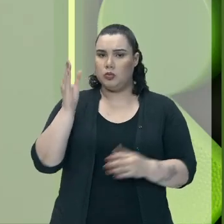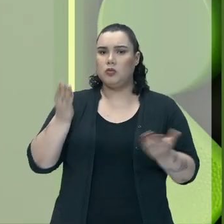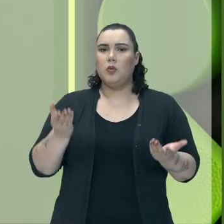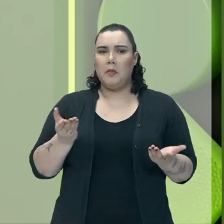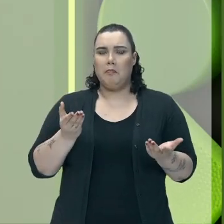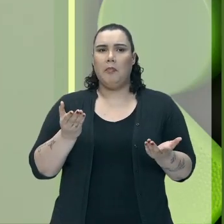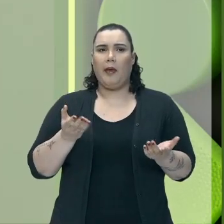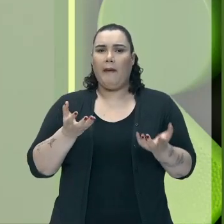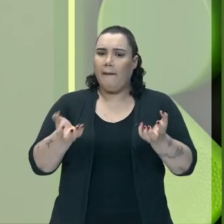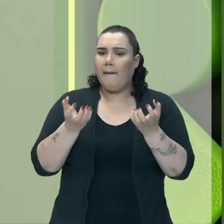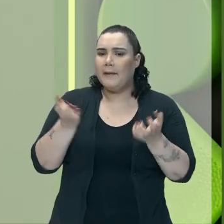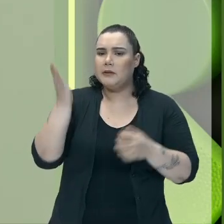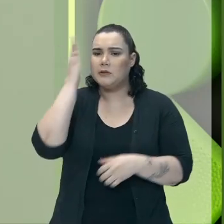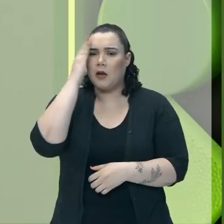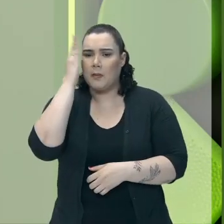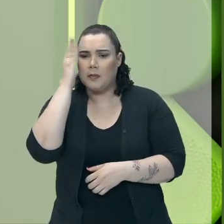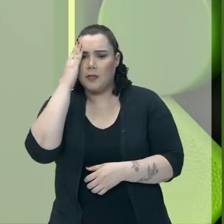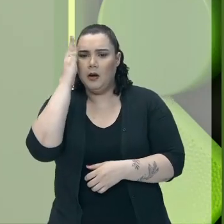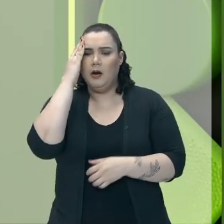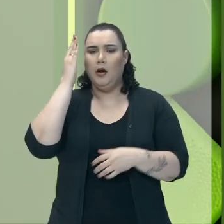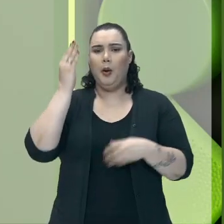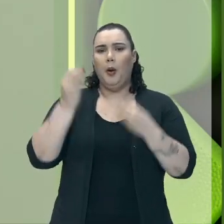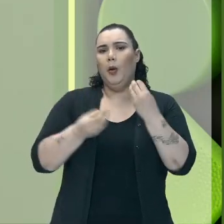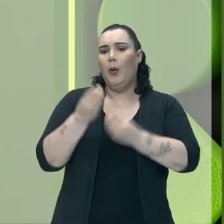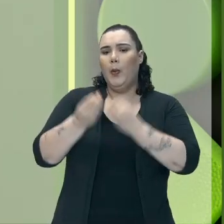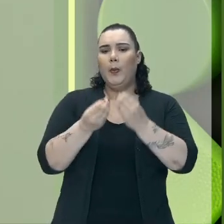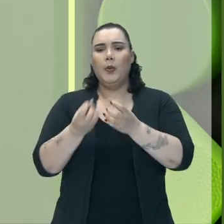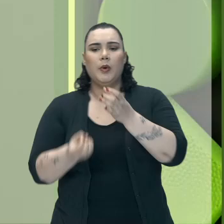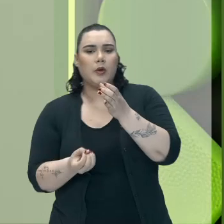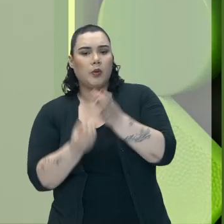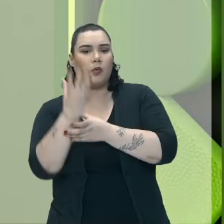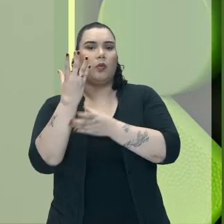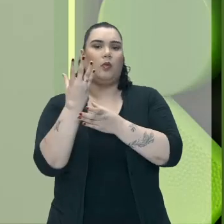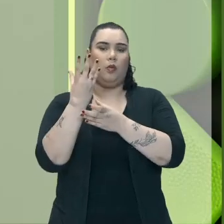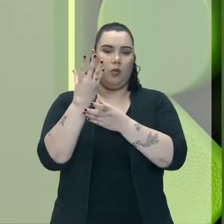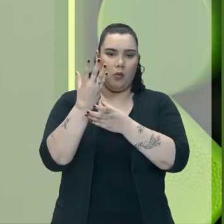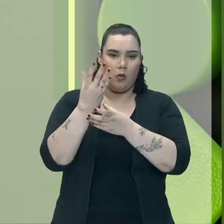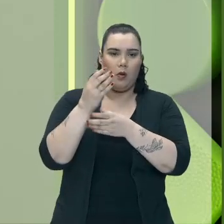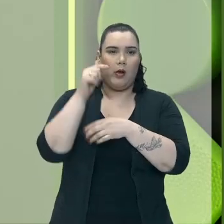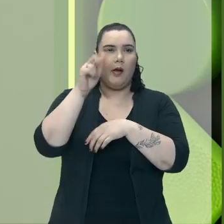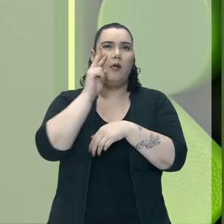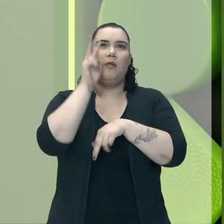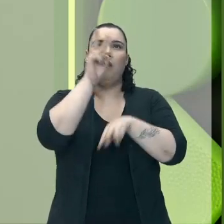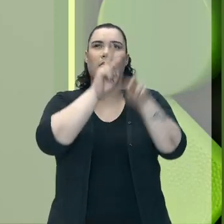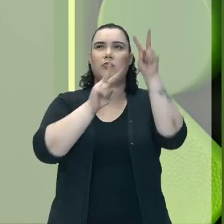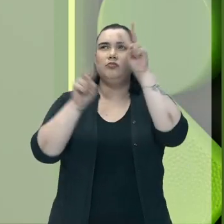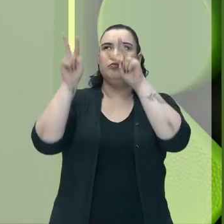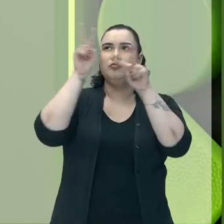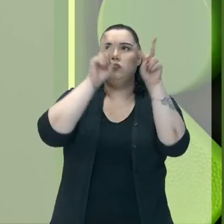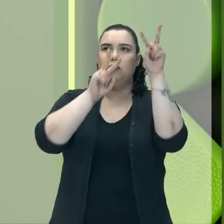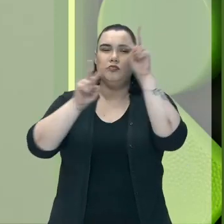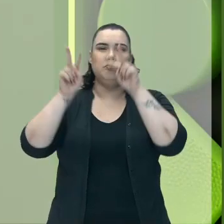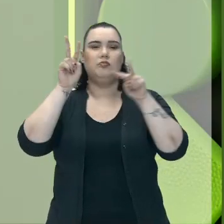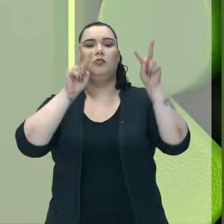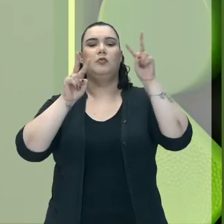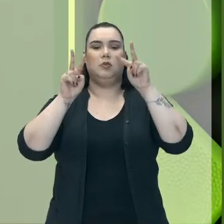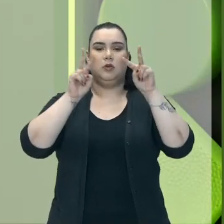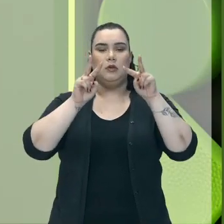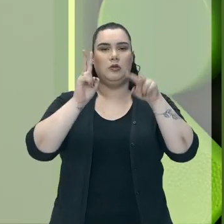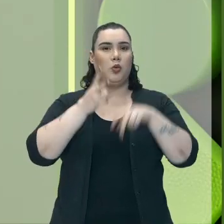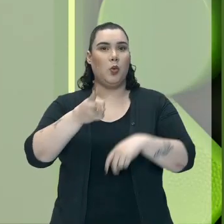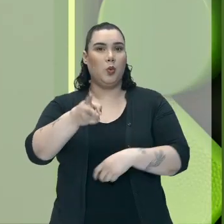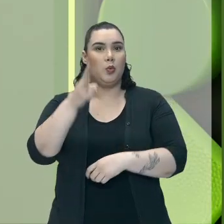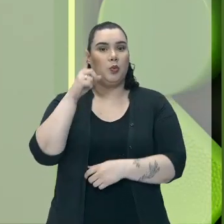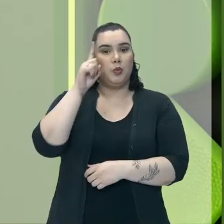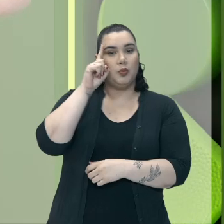Saber quais eram e como surgiram aqueles astros que eles que se viam todos os